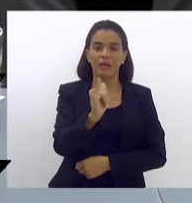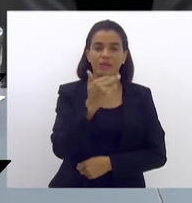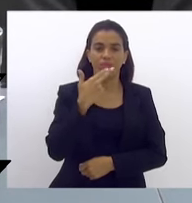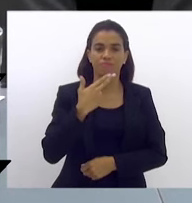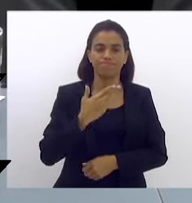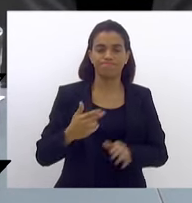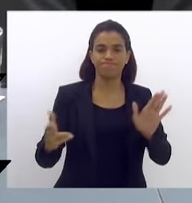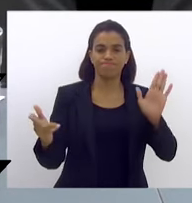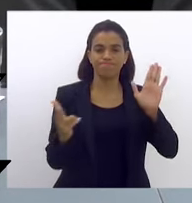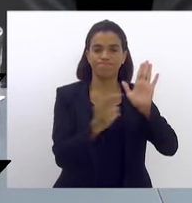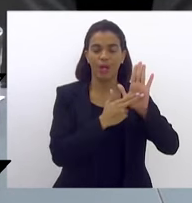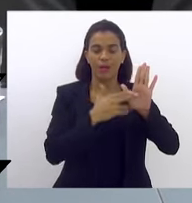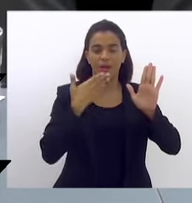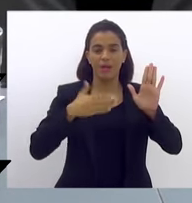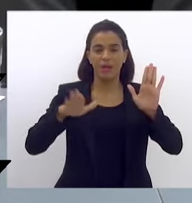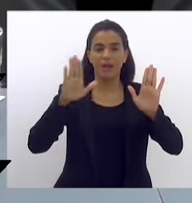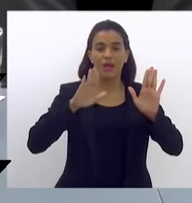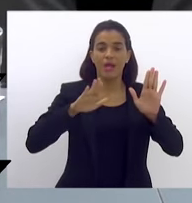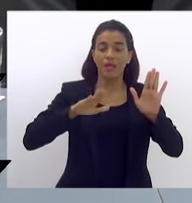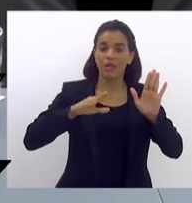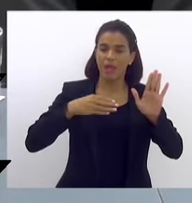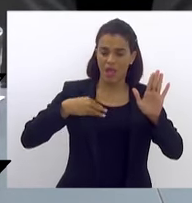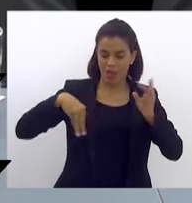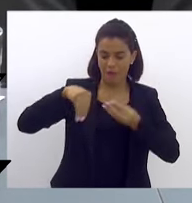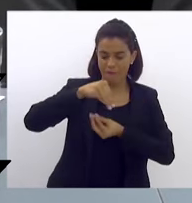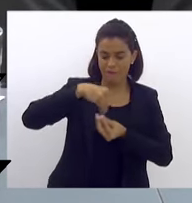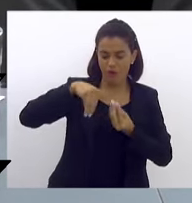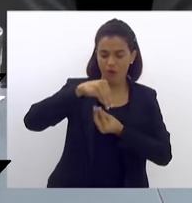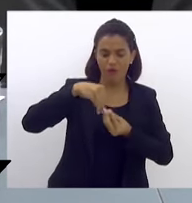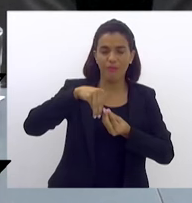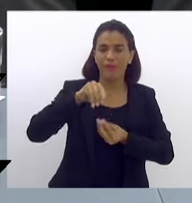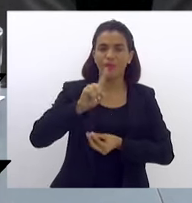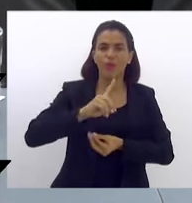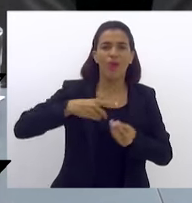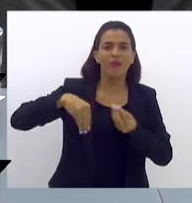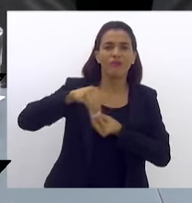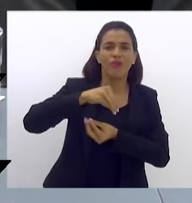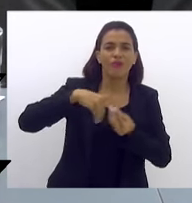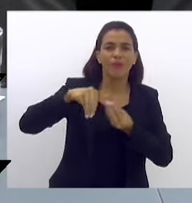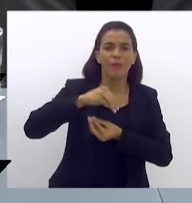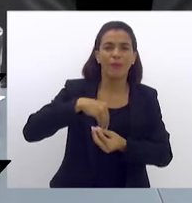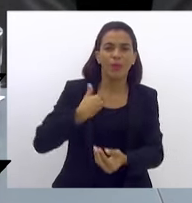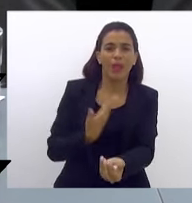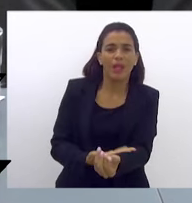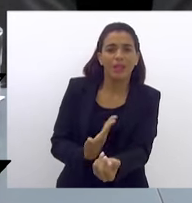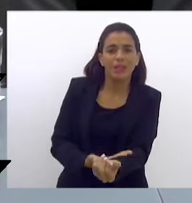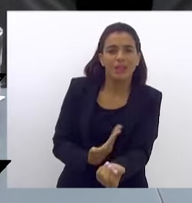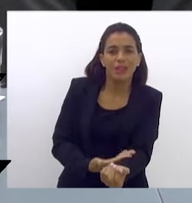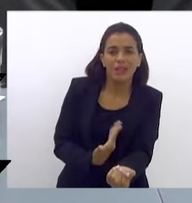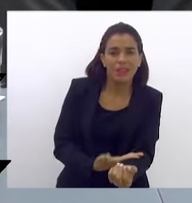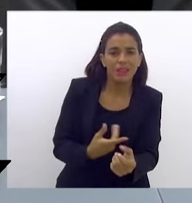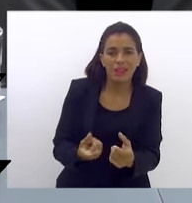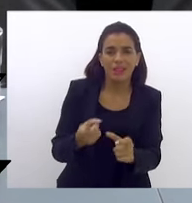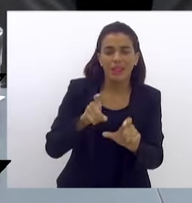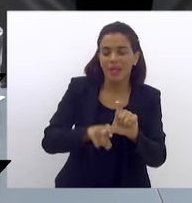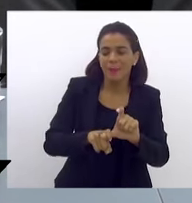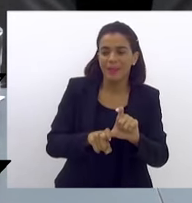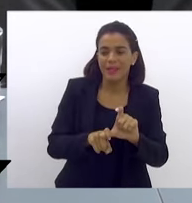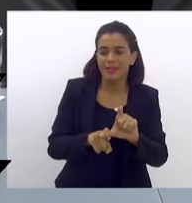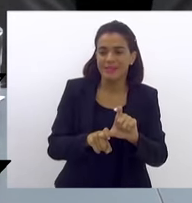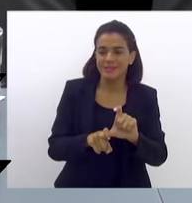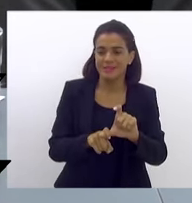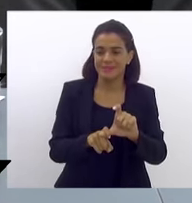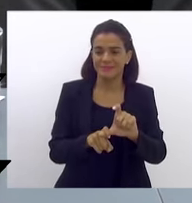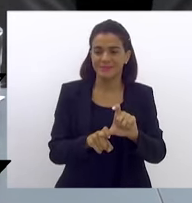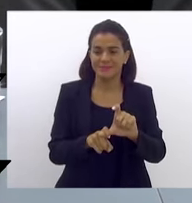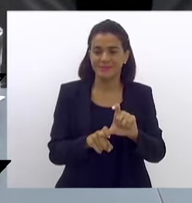ilícitas ou lícitas não é envolvimento é dependência porque se ele declarar que é envolvimento ele já tá condenado por outro Crime